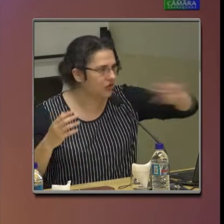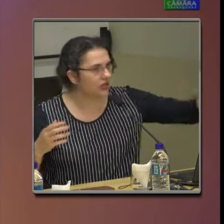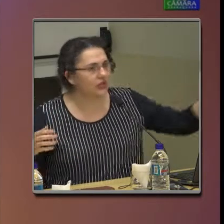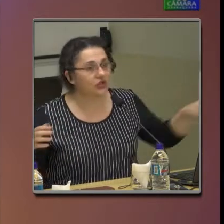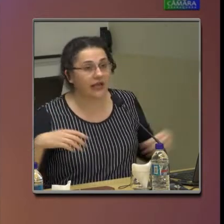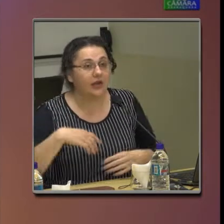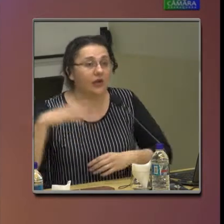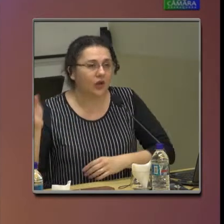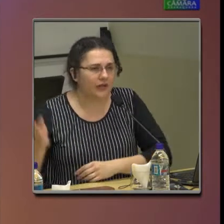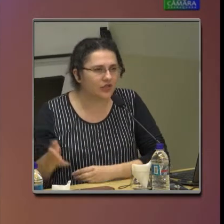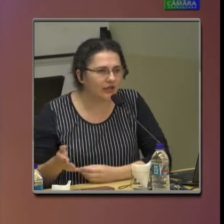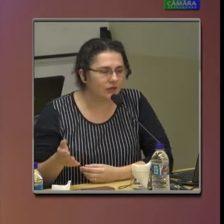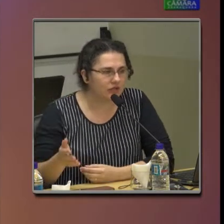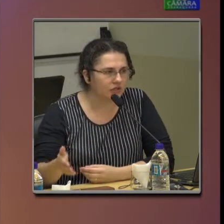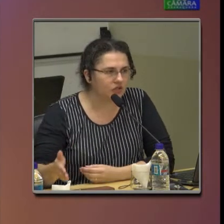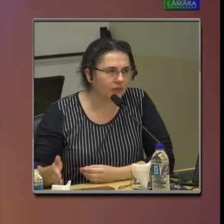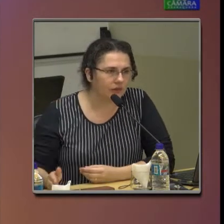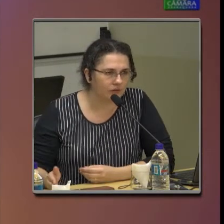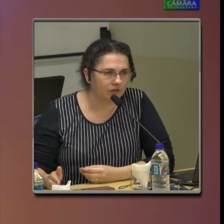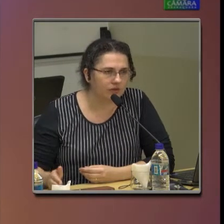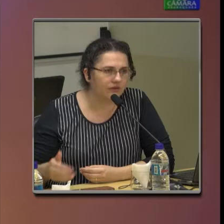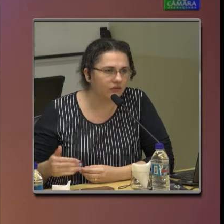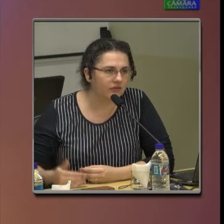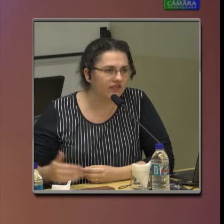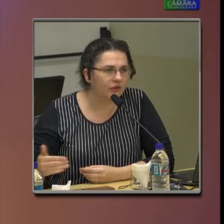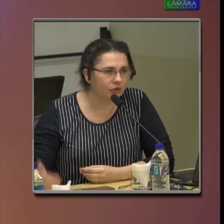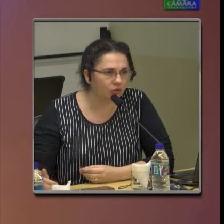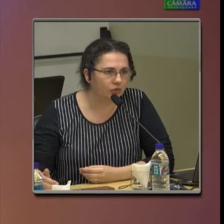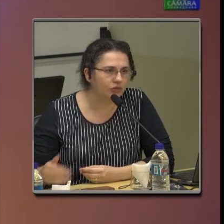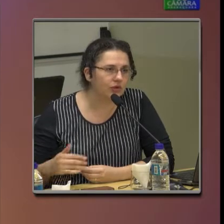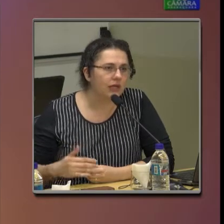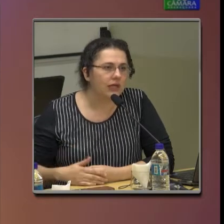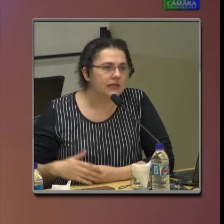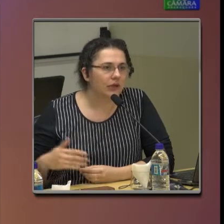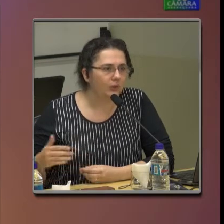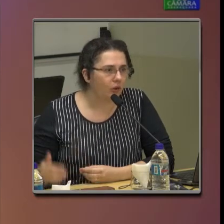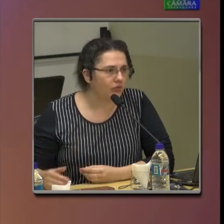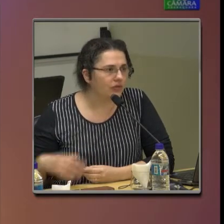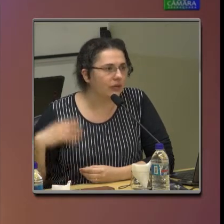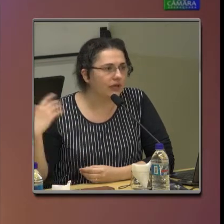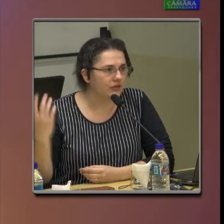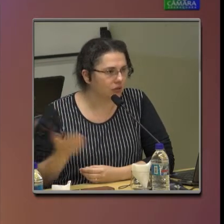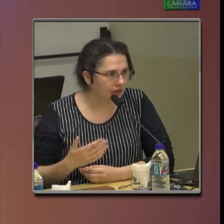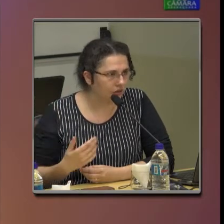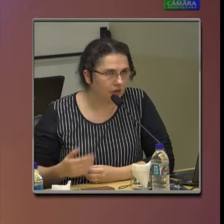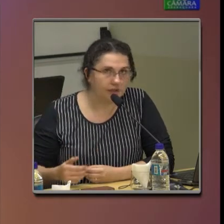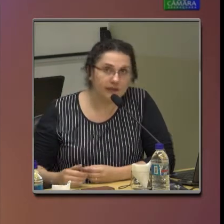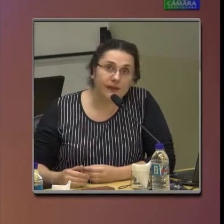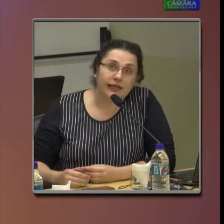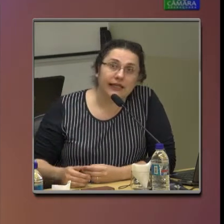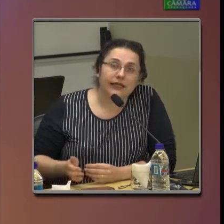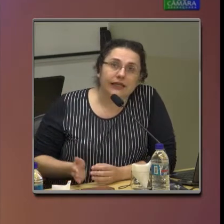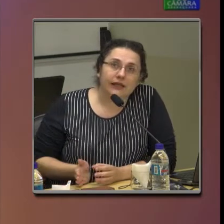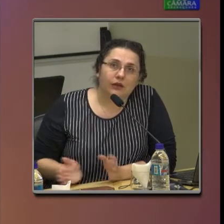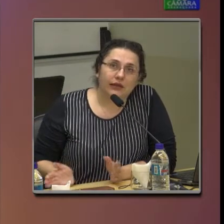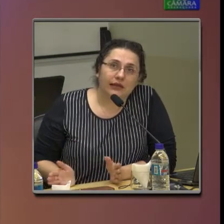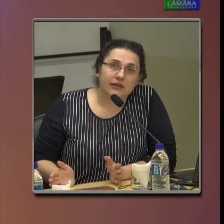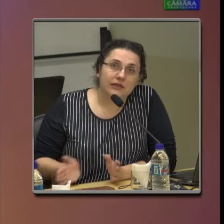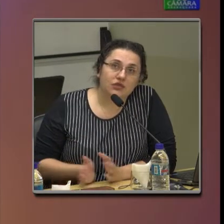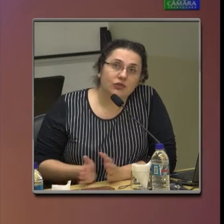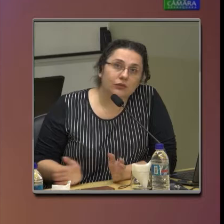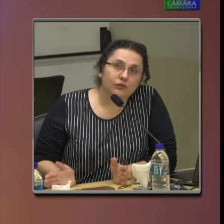licenças que a gente tem que tirar. Obra de arte, quando a gente chama na construção civil, são viadutos, são pontes, são grandes rotatórias.